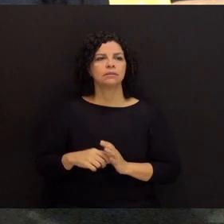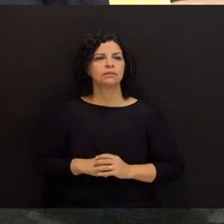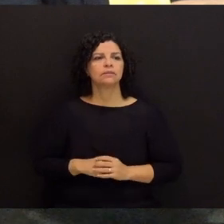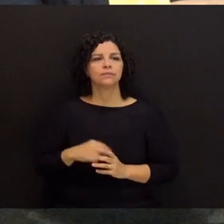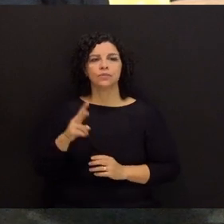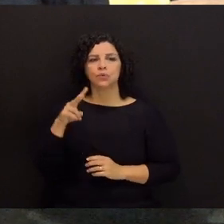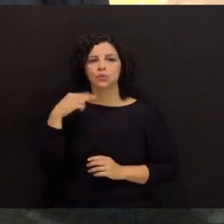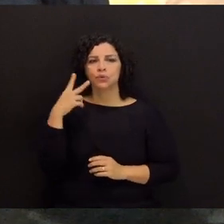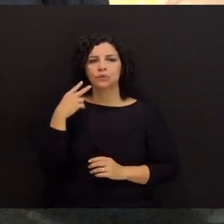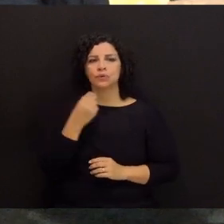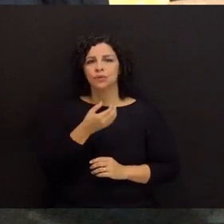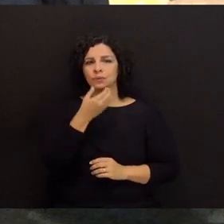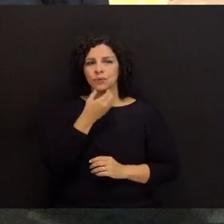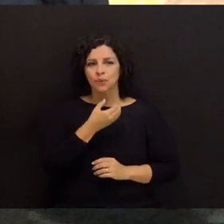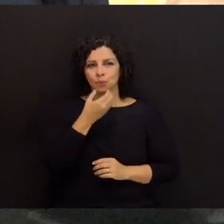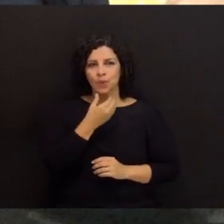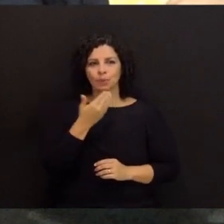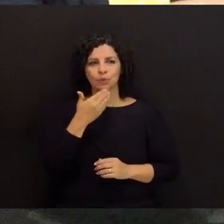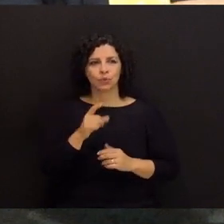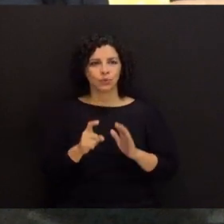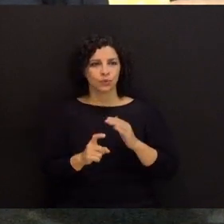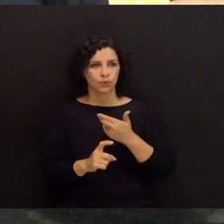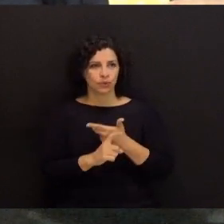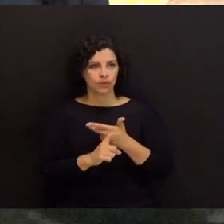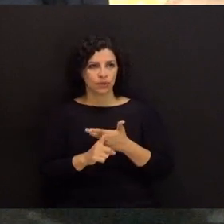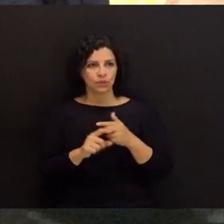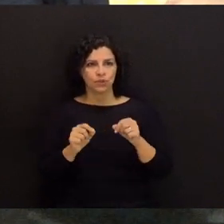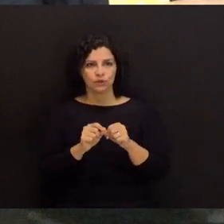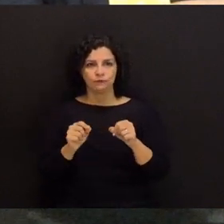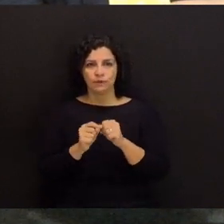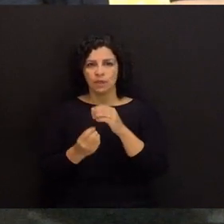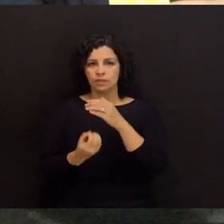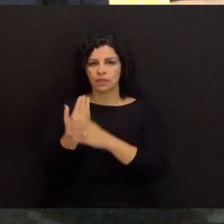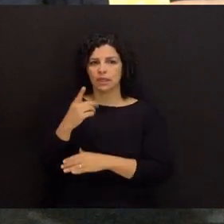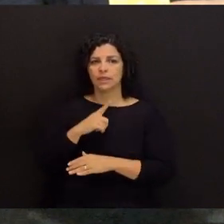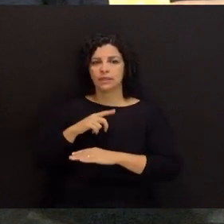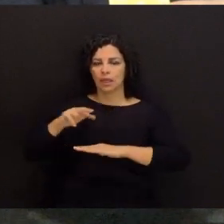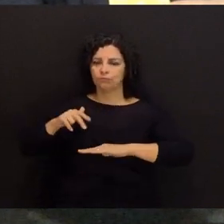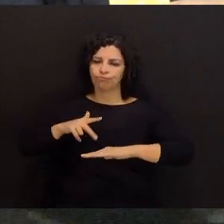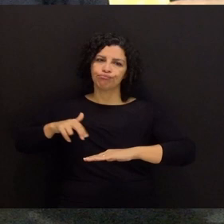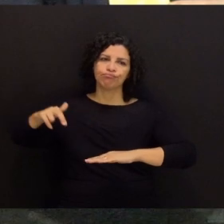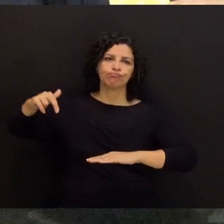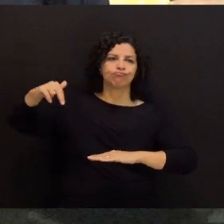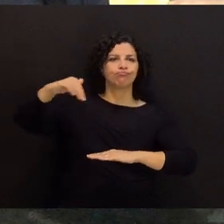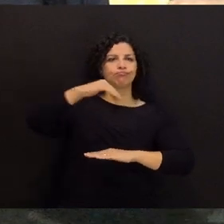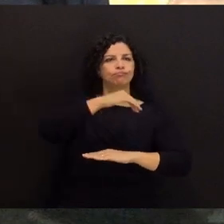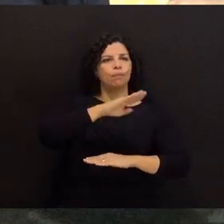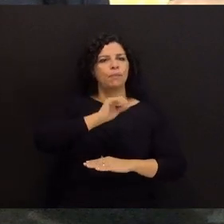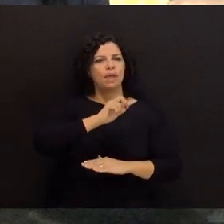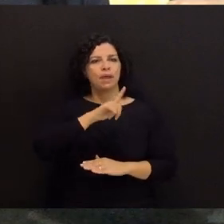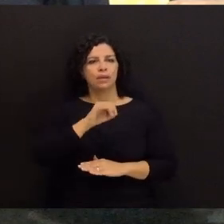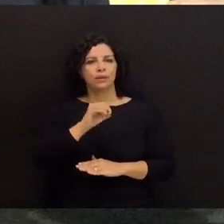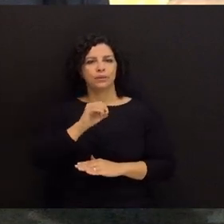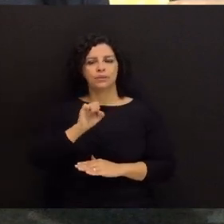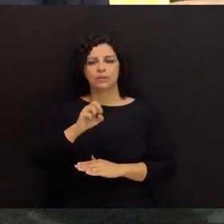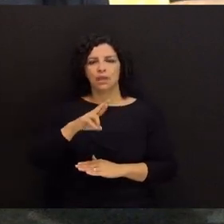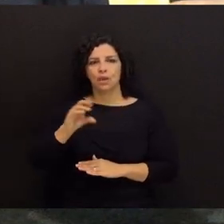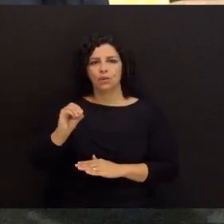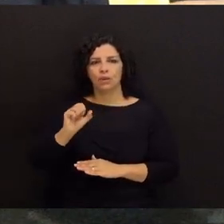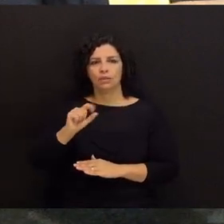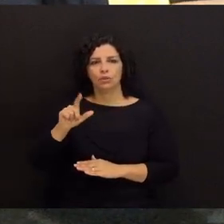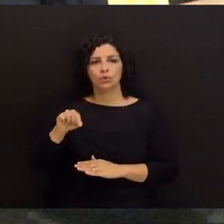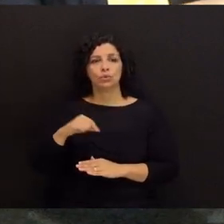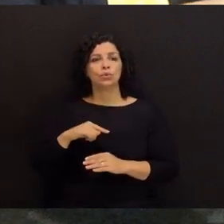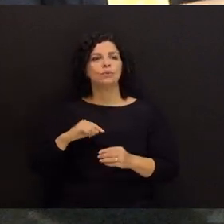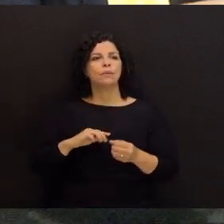do Vereador Samuel Pinheiro ao executivo e realiza a instalação de travessia levada na Rua Barão do Cerro Azul esquina com a Rua Duque de Caxias